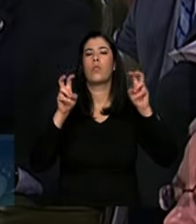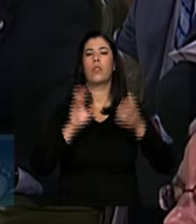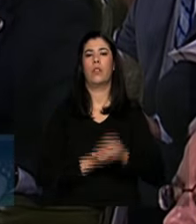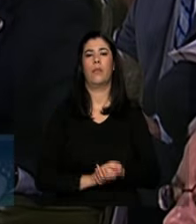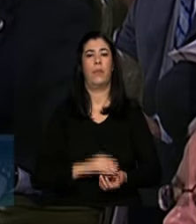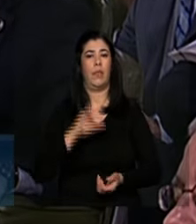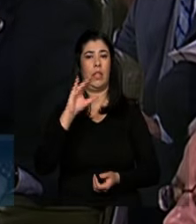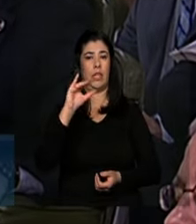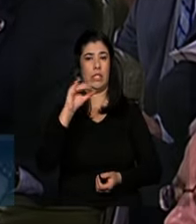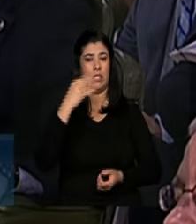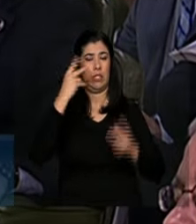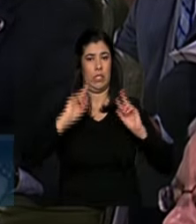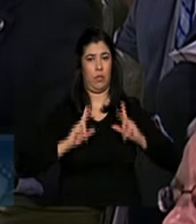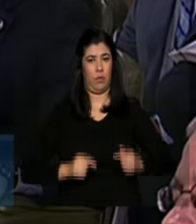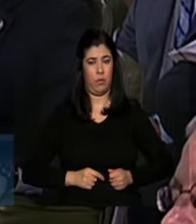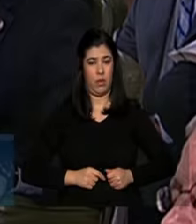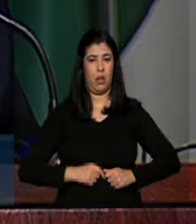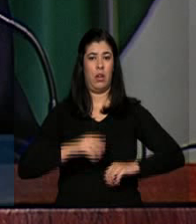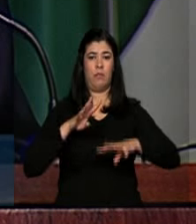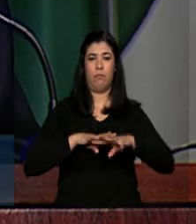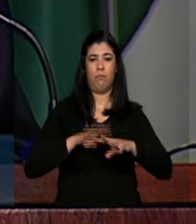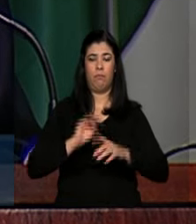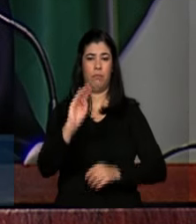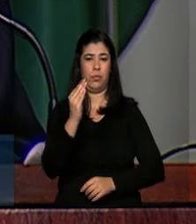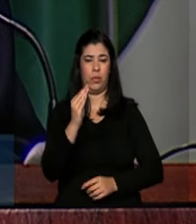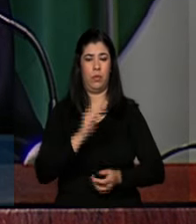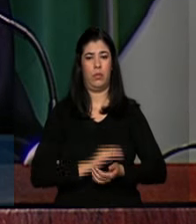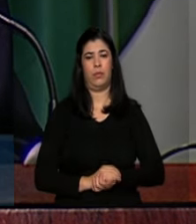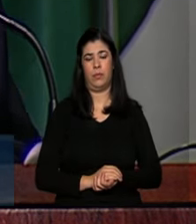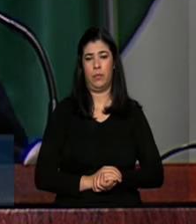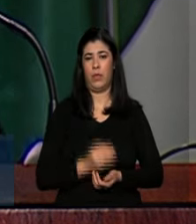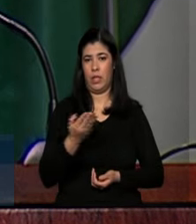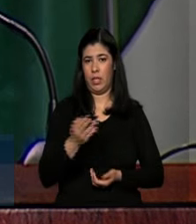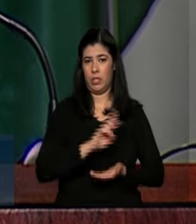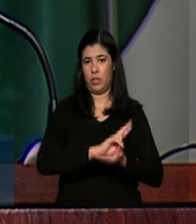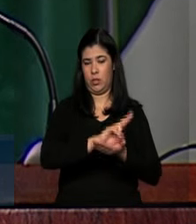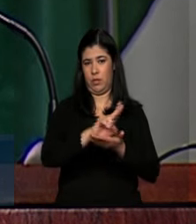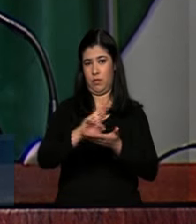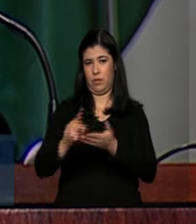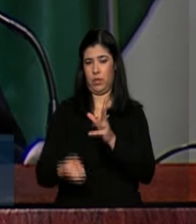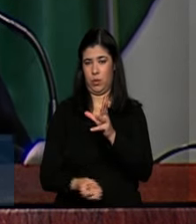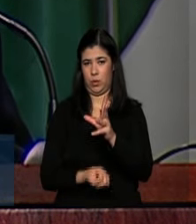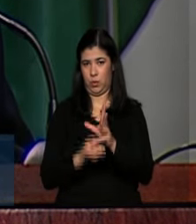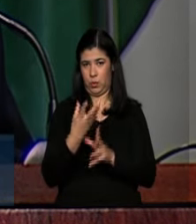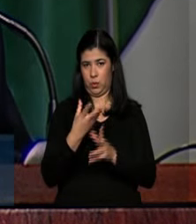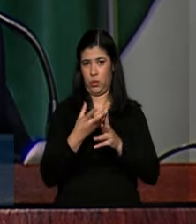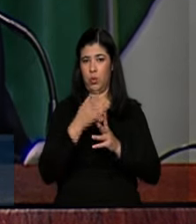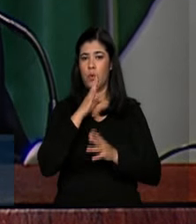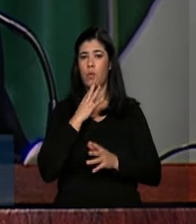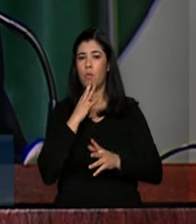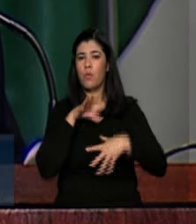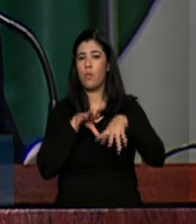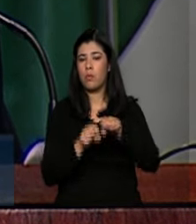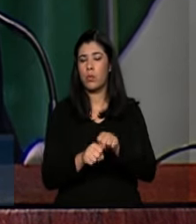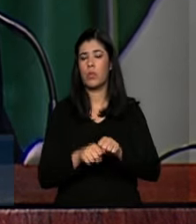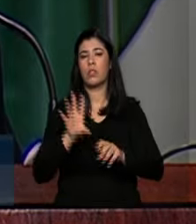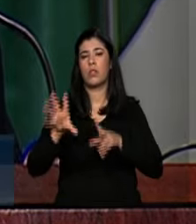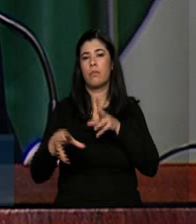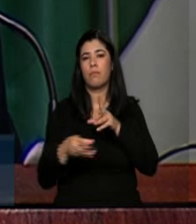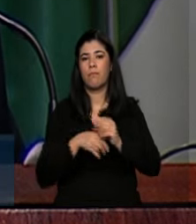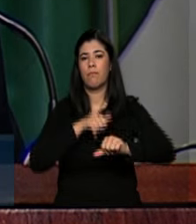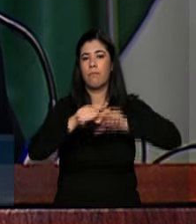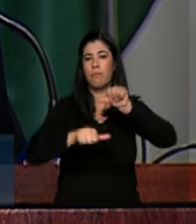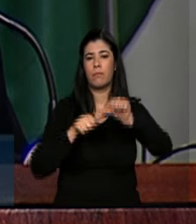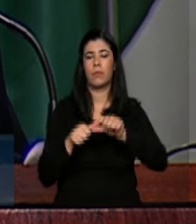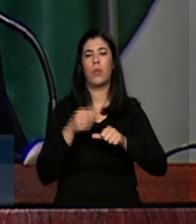das ciências humanas, exatas e biológicas. Essa diversidade de origens e formação enriquece e renova a